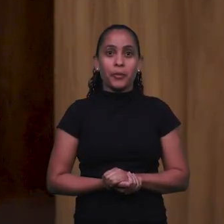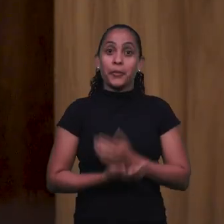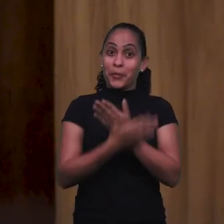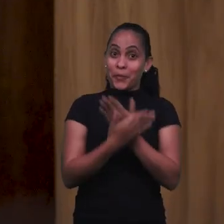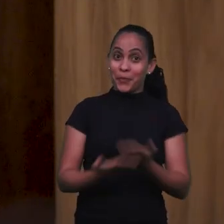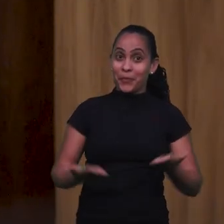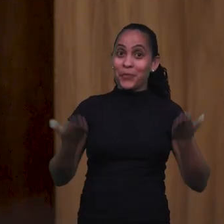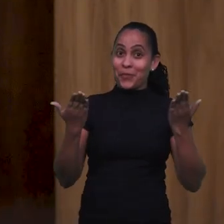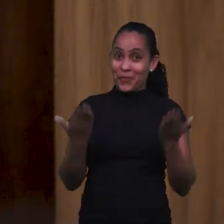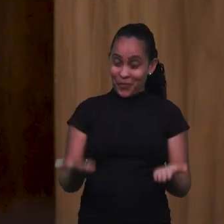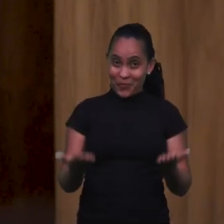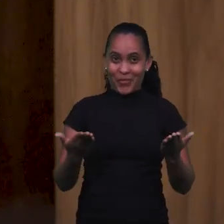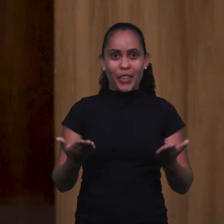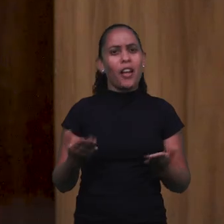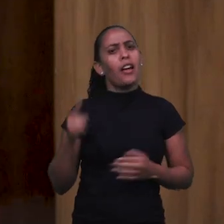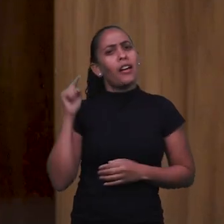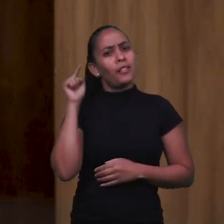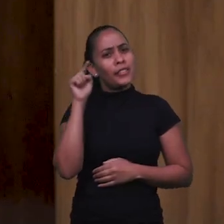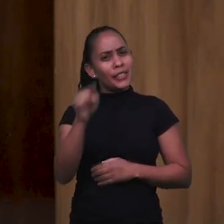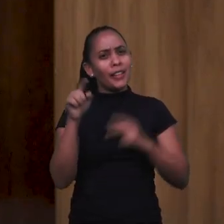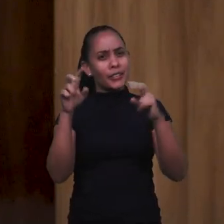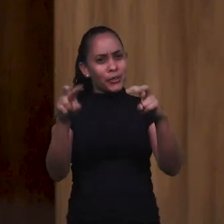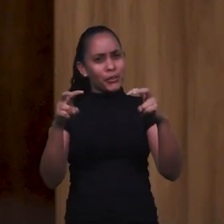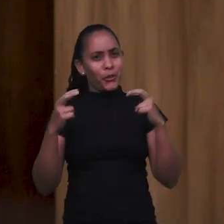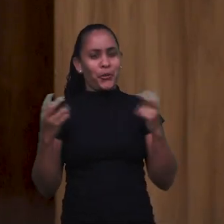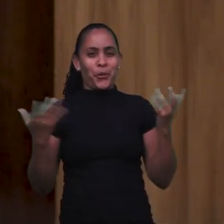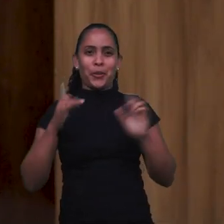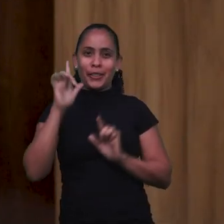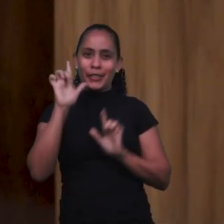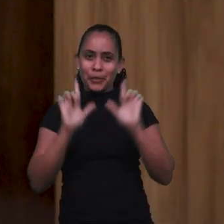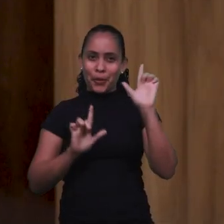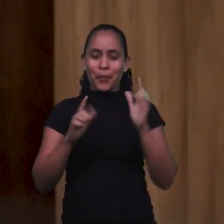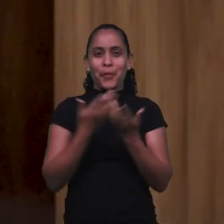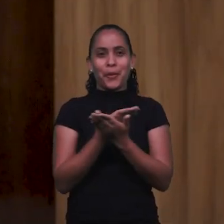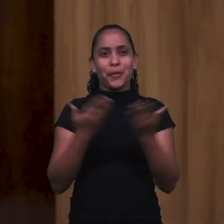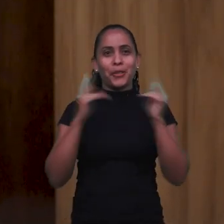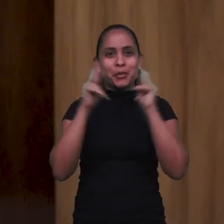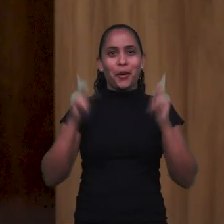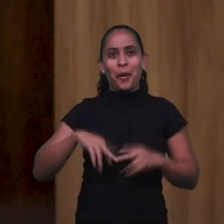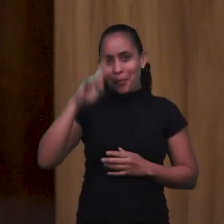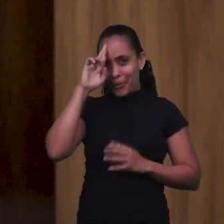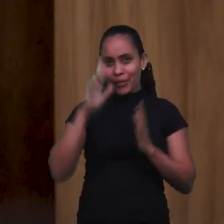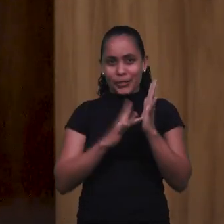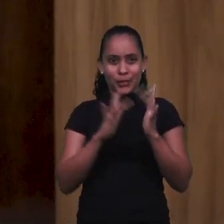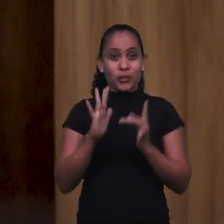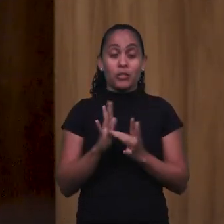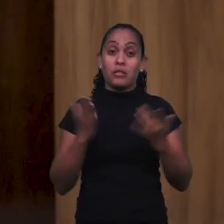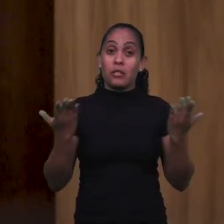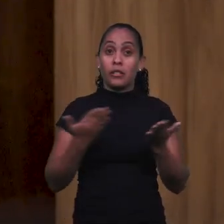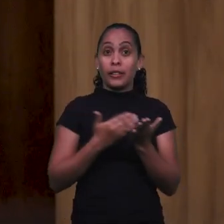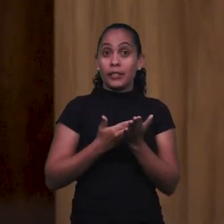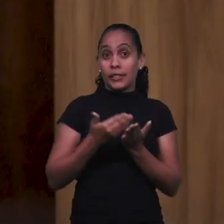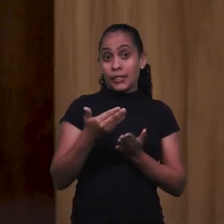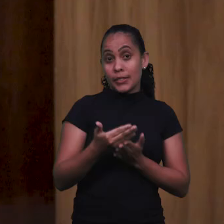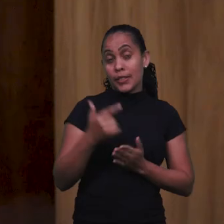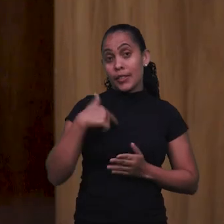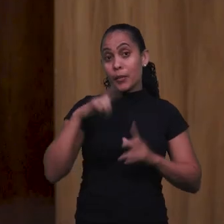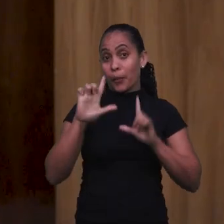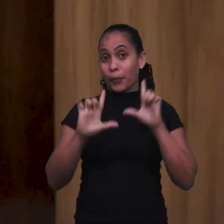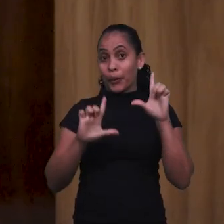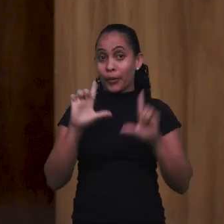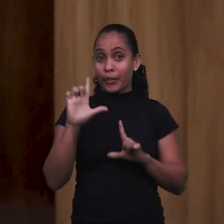Nós cumprimentamos a você que participa conosco deste programa com a paz do Senhor Jesus. Inicia aqui o